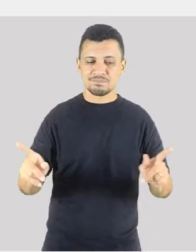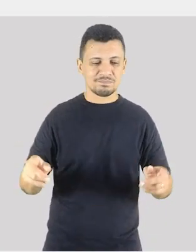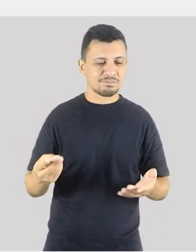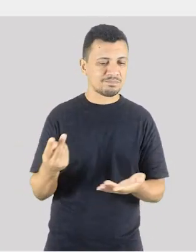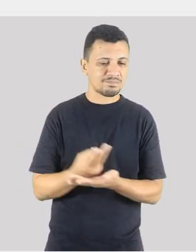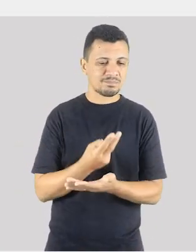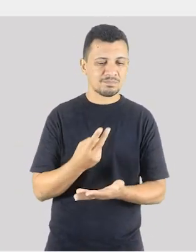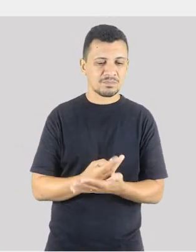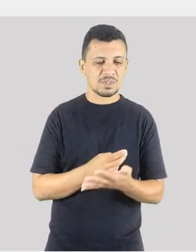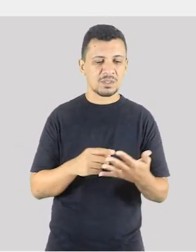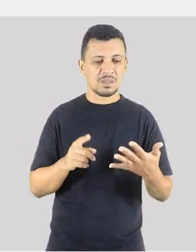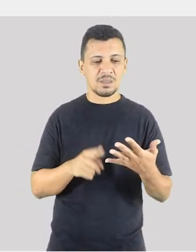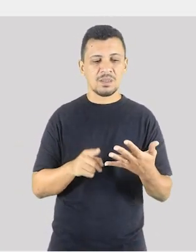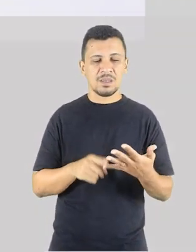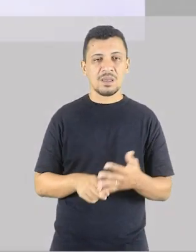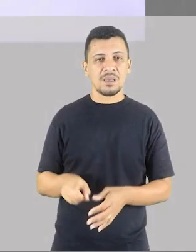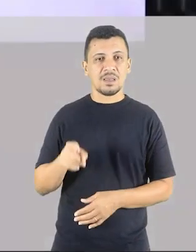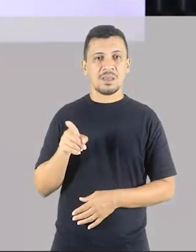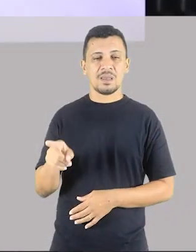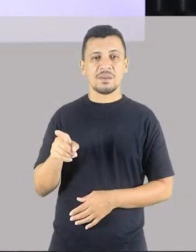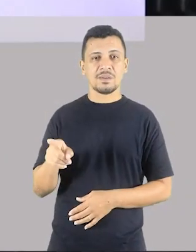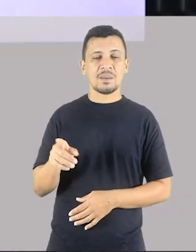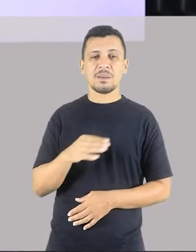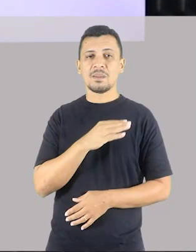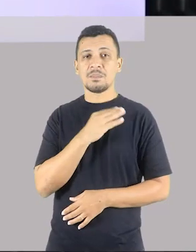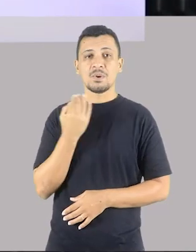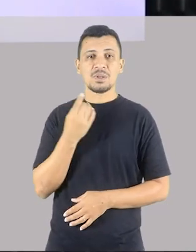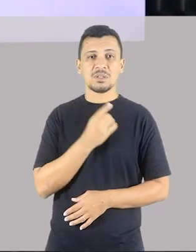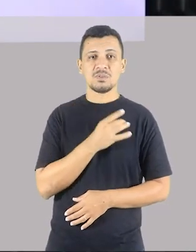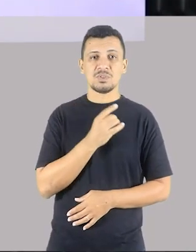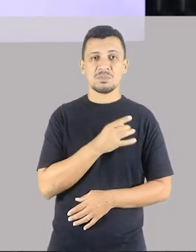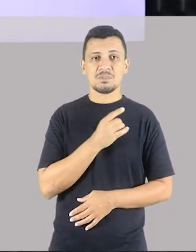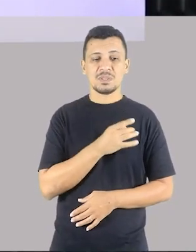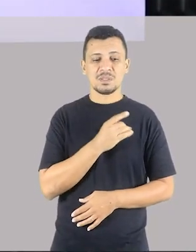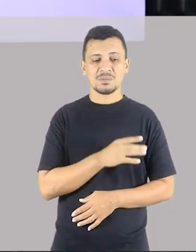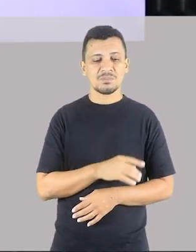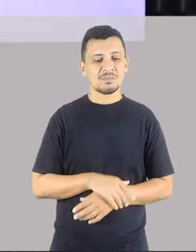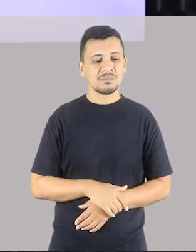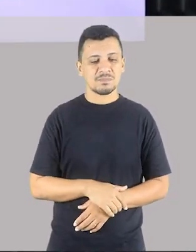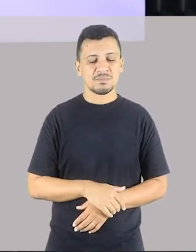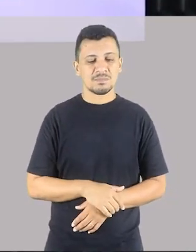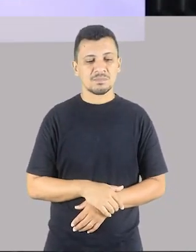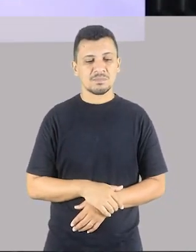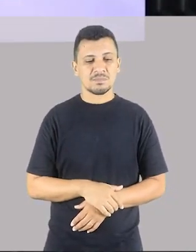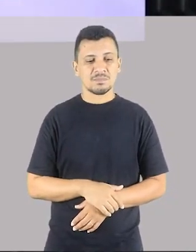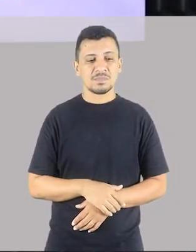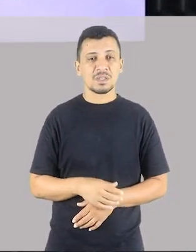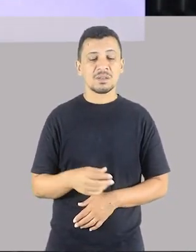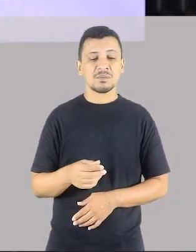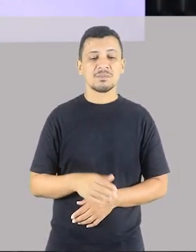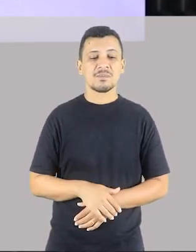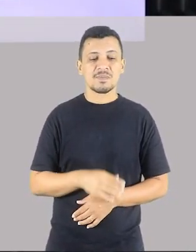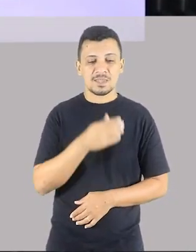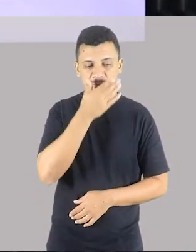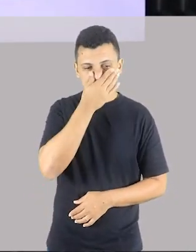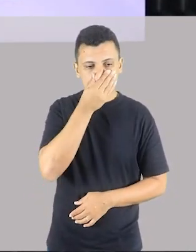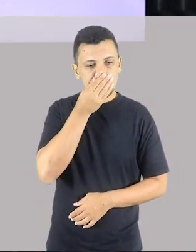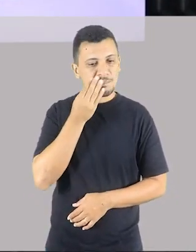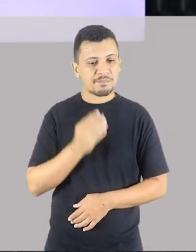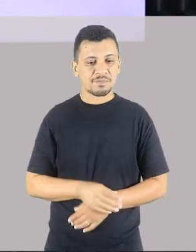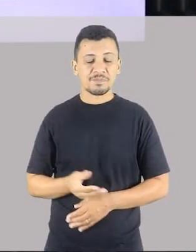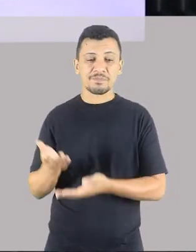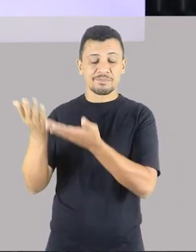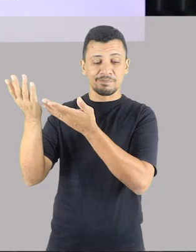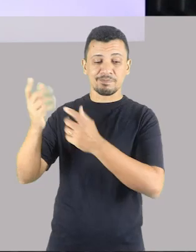e ele está morrendo de medo, não é eufemismo, e sim hipérbole. A quarta questão fala sobre